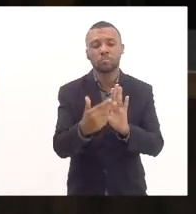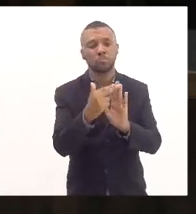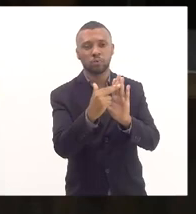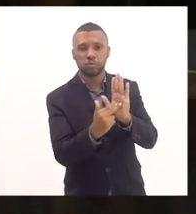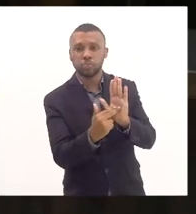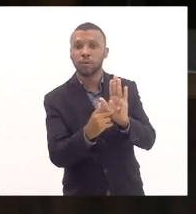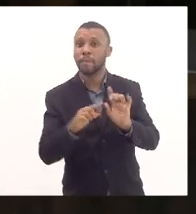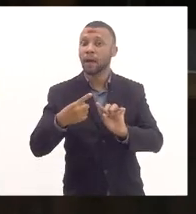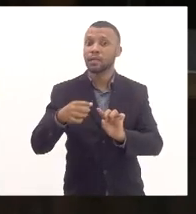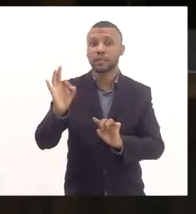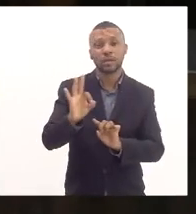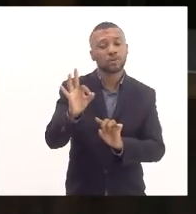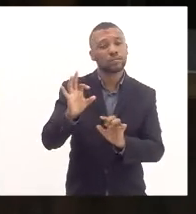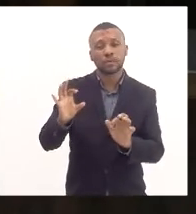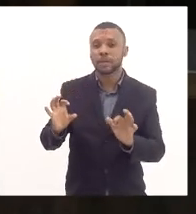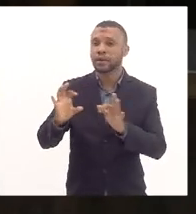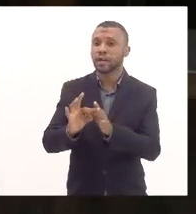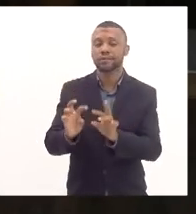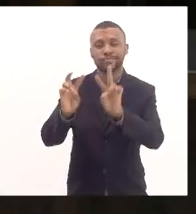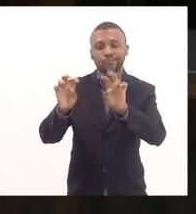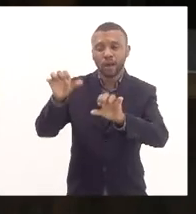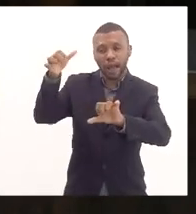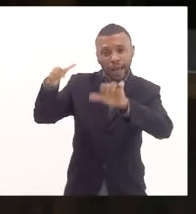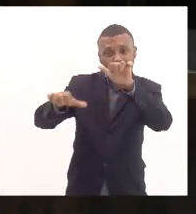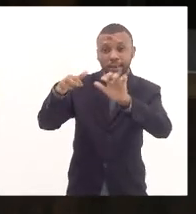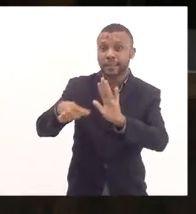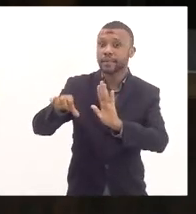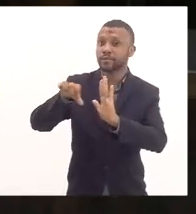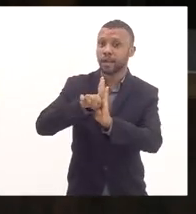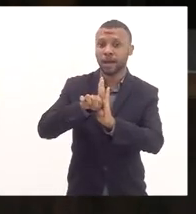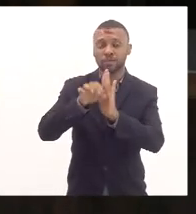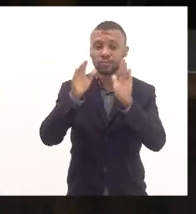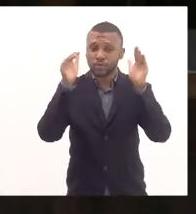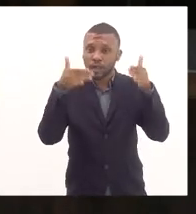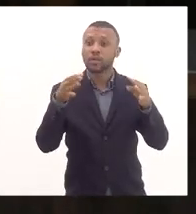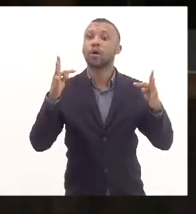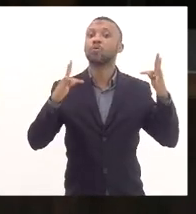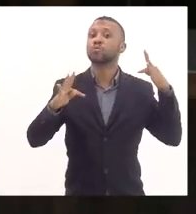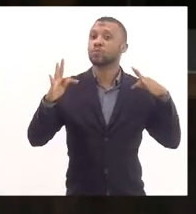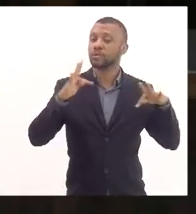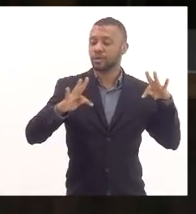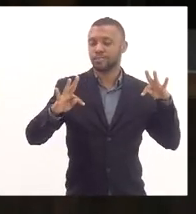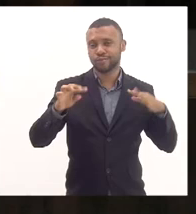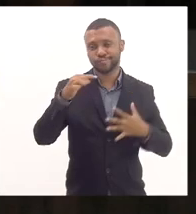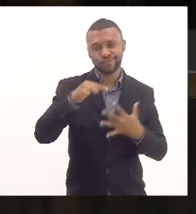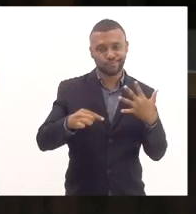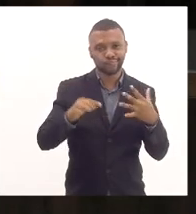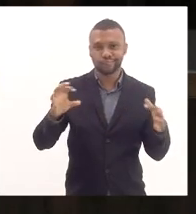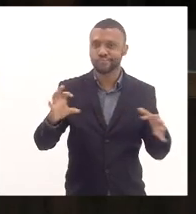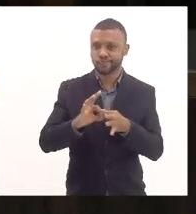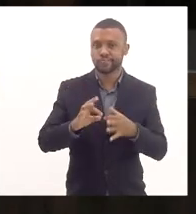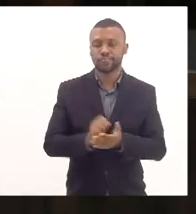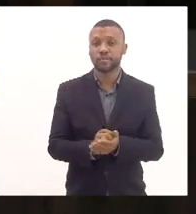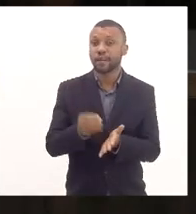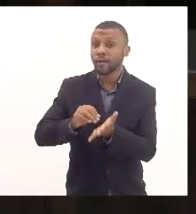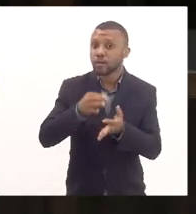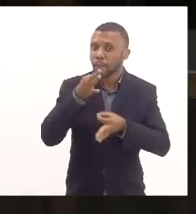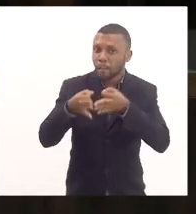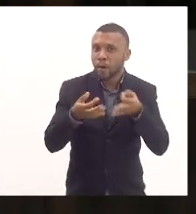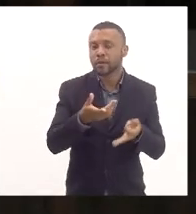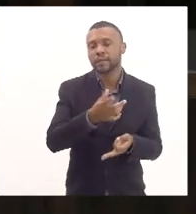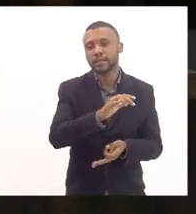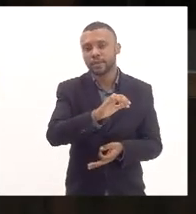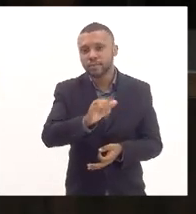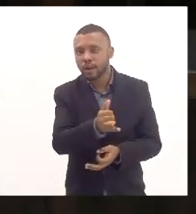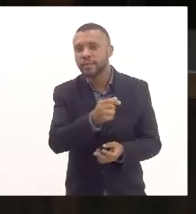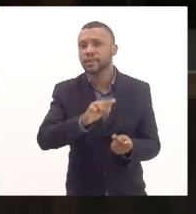com estatísticas relacionadas análise criminal voltada ao turismo no estado do Rio de Janeiro e dá outras providências Penedo e pareceres das comissões